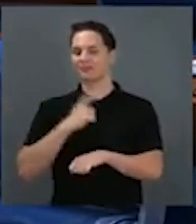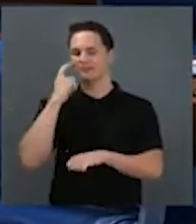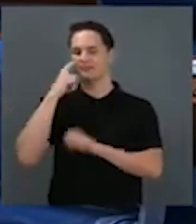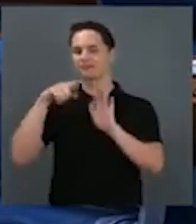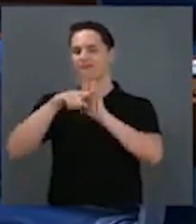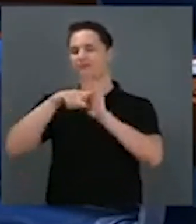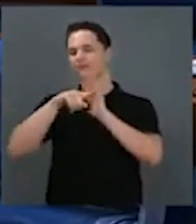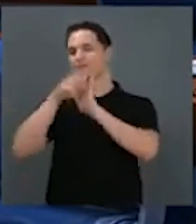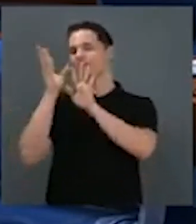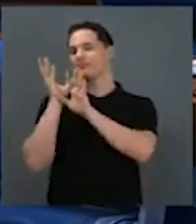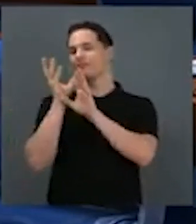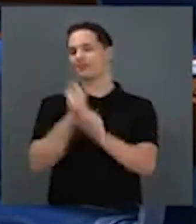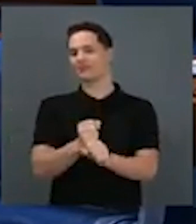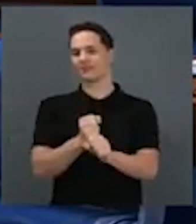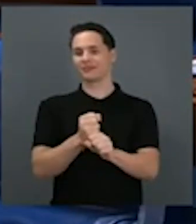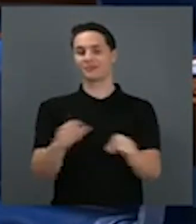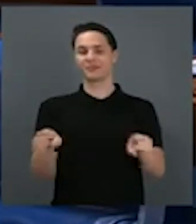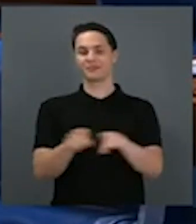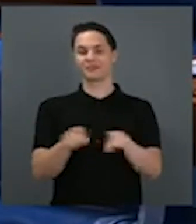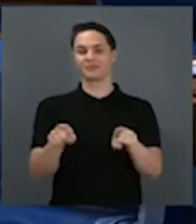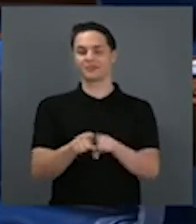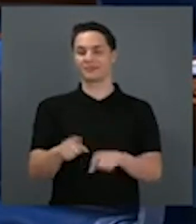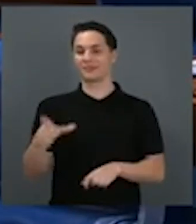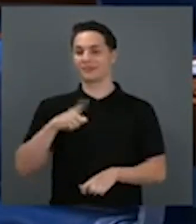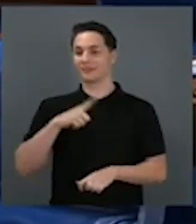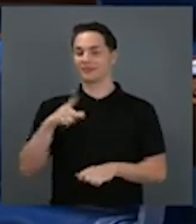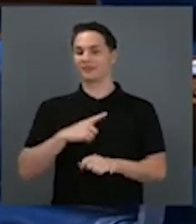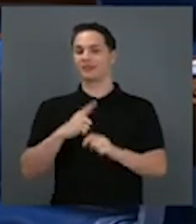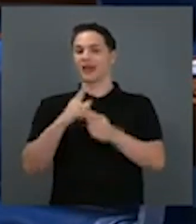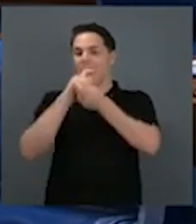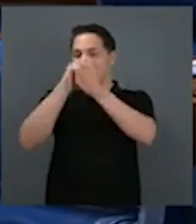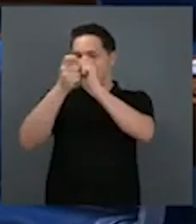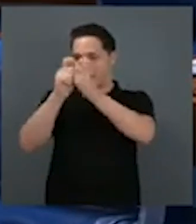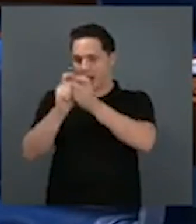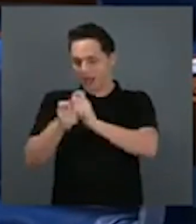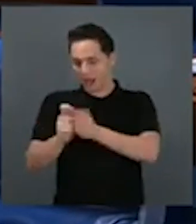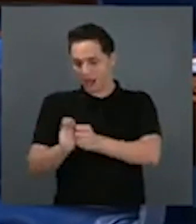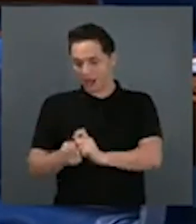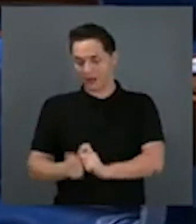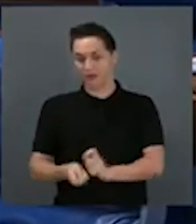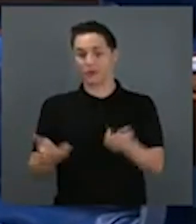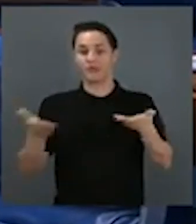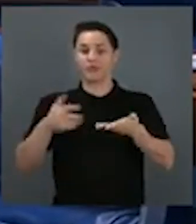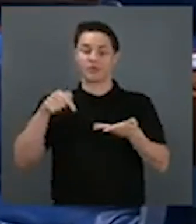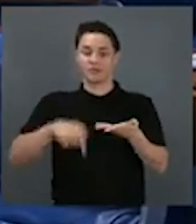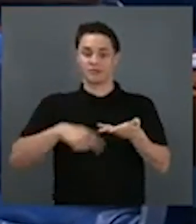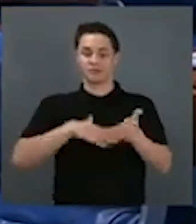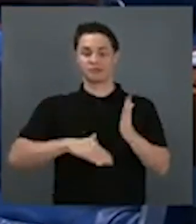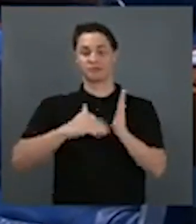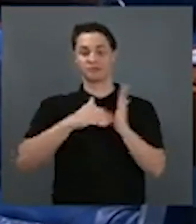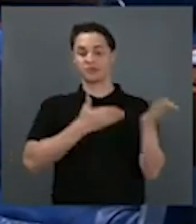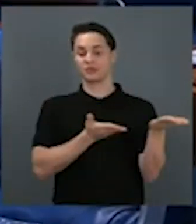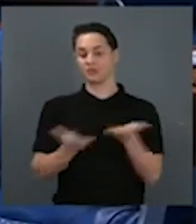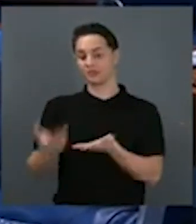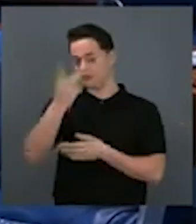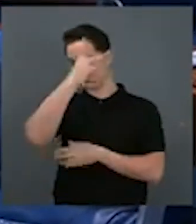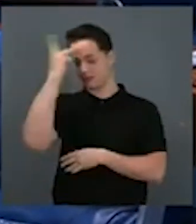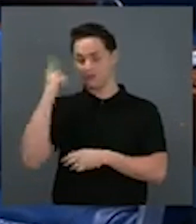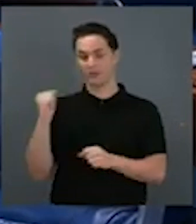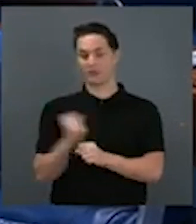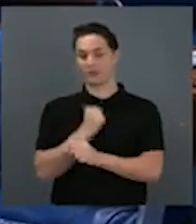lápis os setores, nós temos alguns ajustes para fazer aqui no Senado. Né? Hoje nós recebemos aqui, inclusive, o pessoal da Constituição